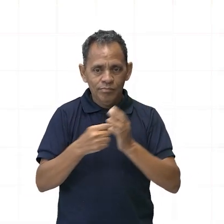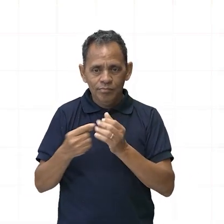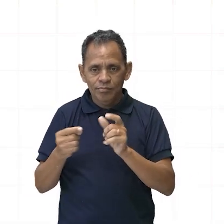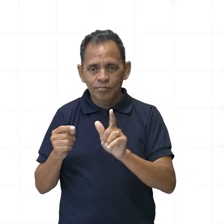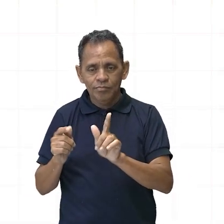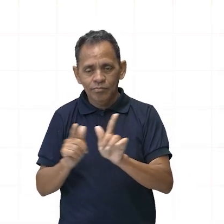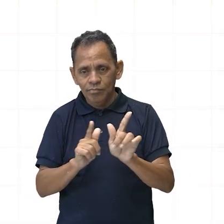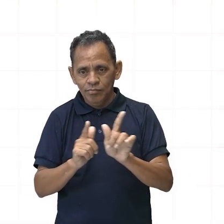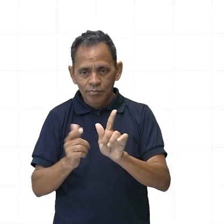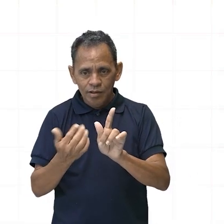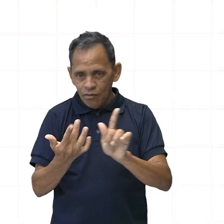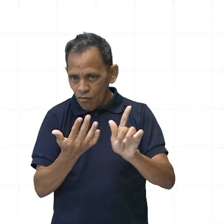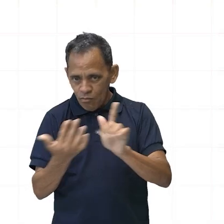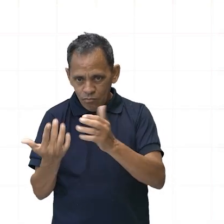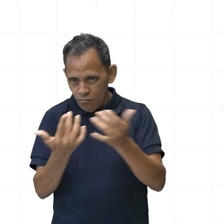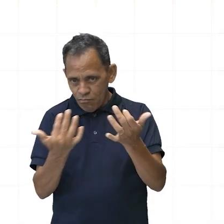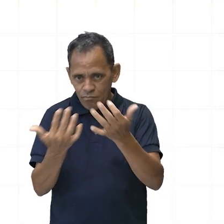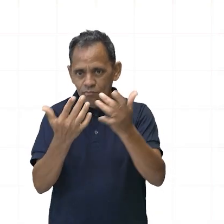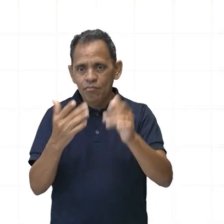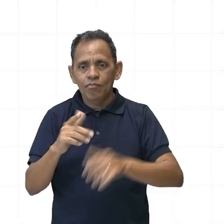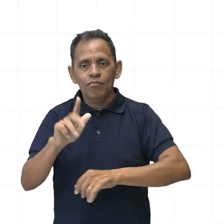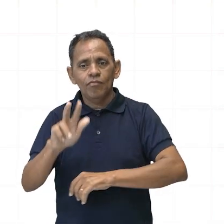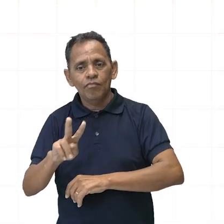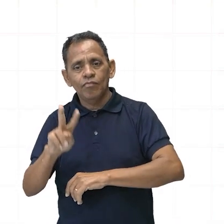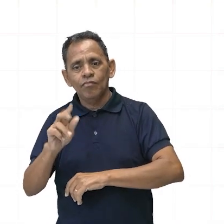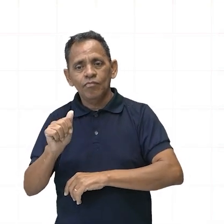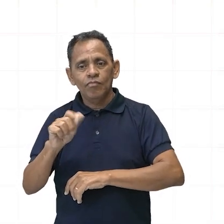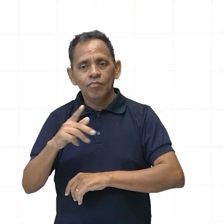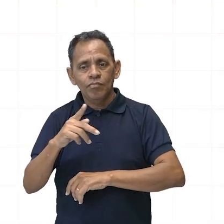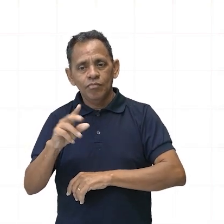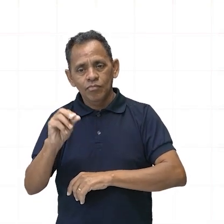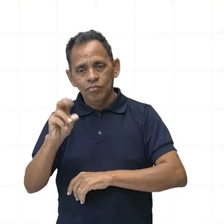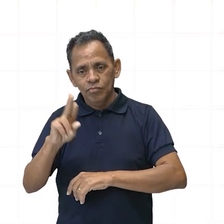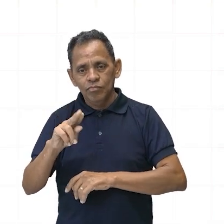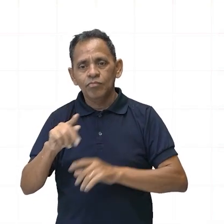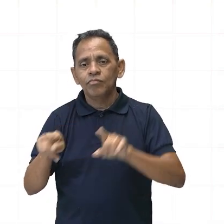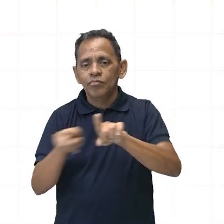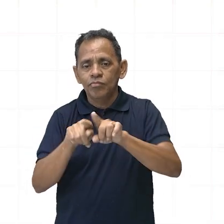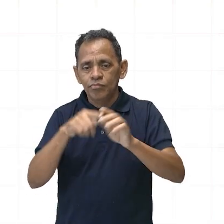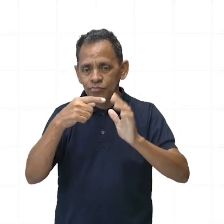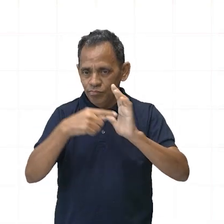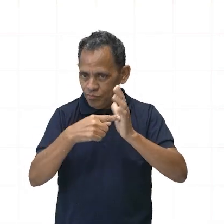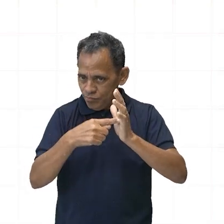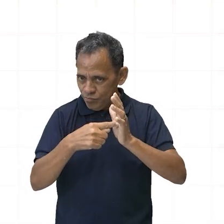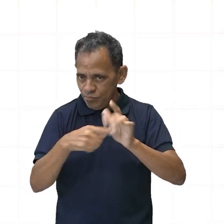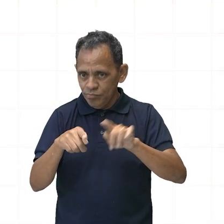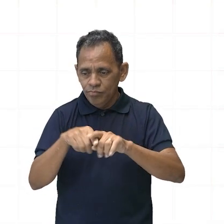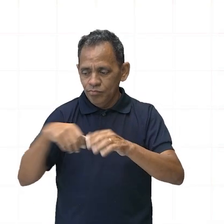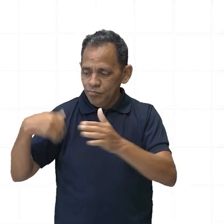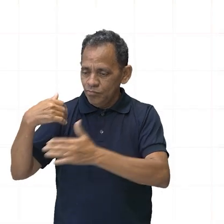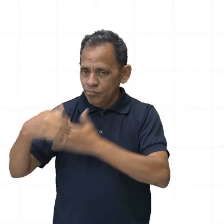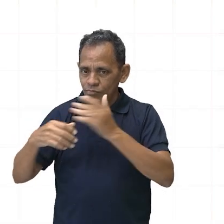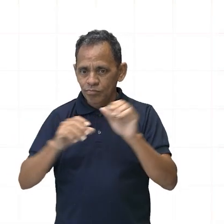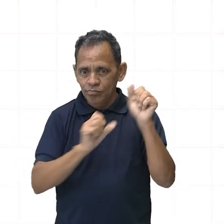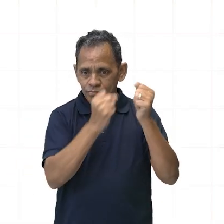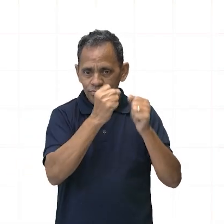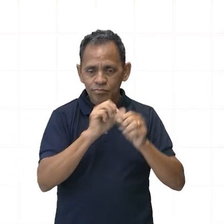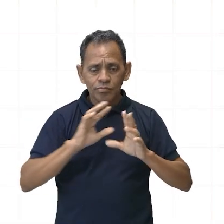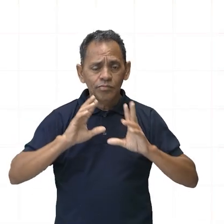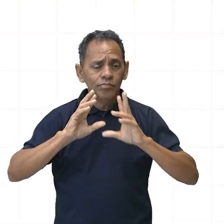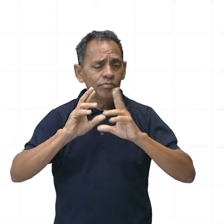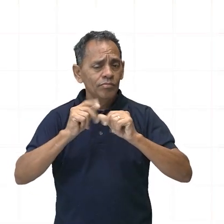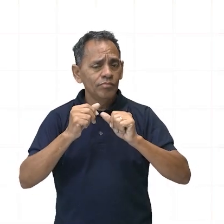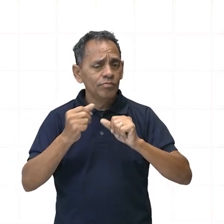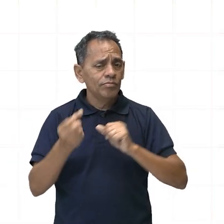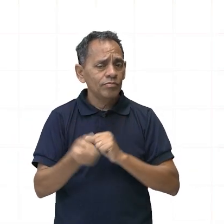de produção daquele período, tá? E a mecanização dos processos industriais, onde tudo era novo. E isso